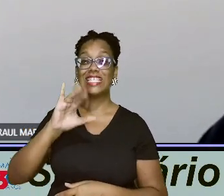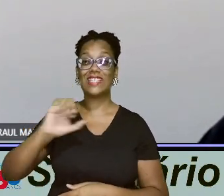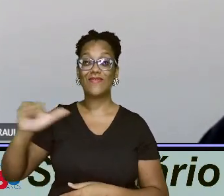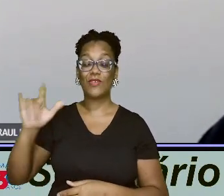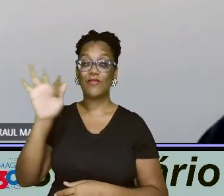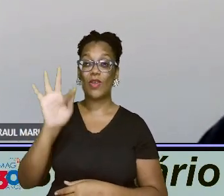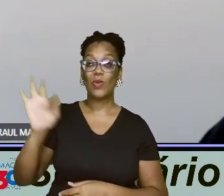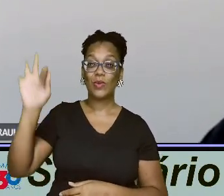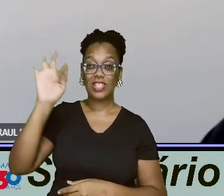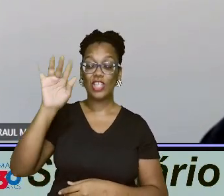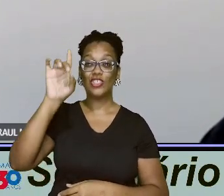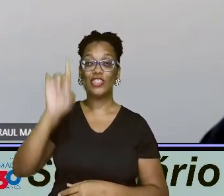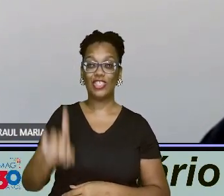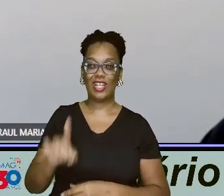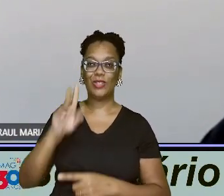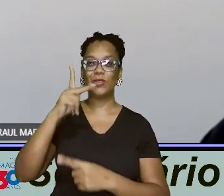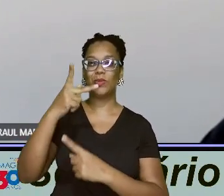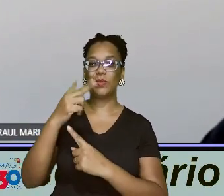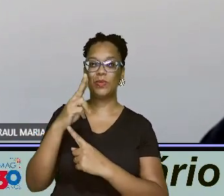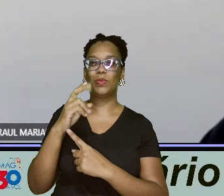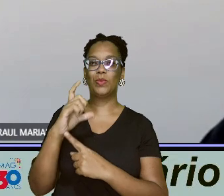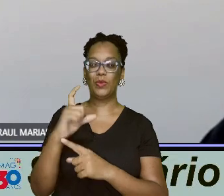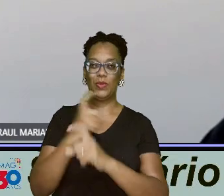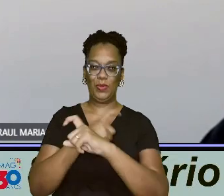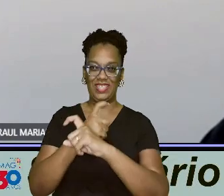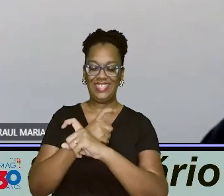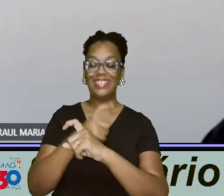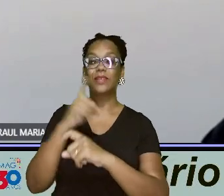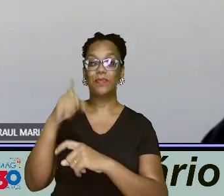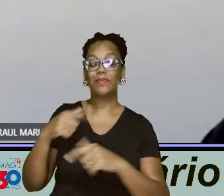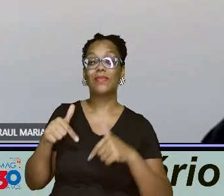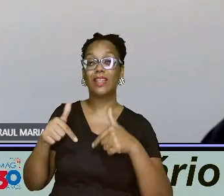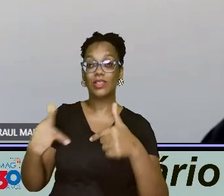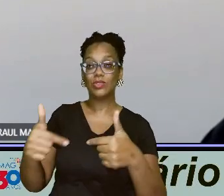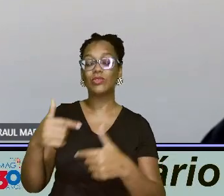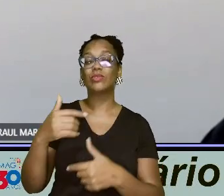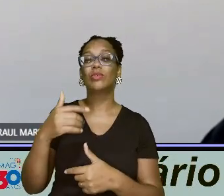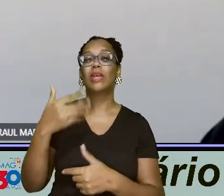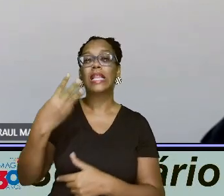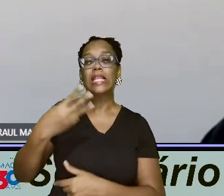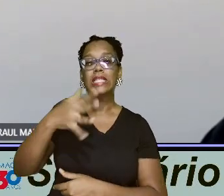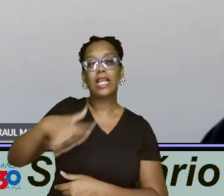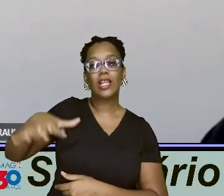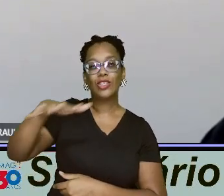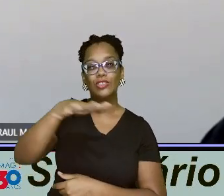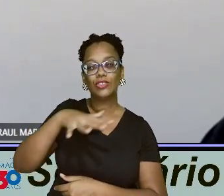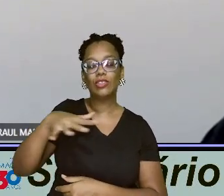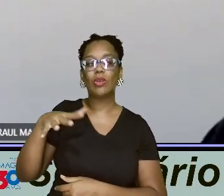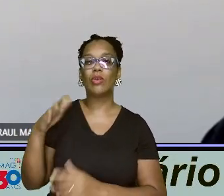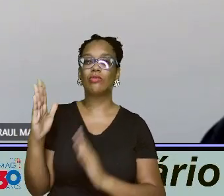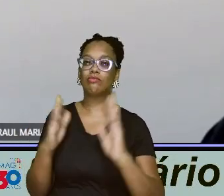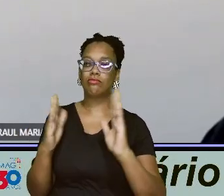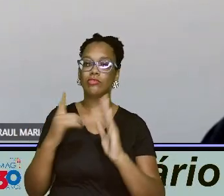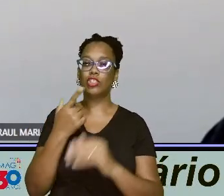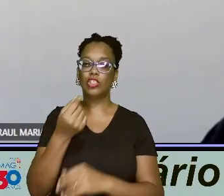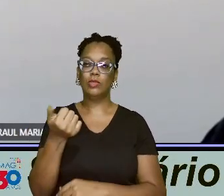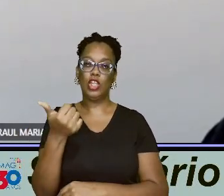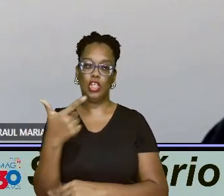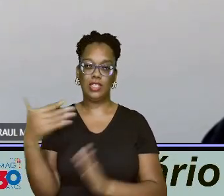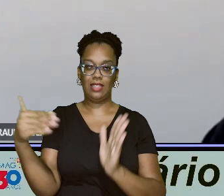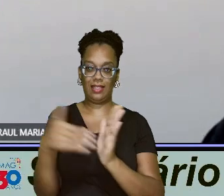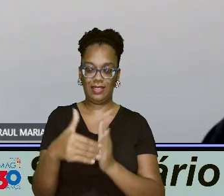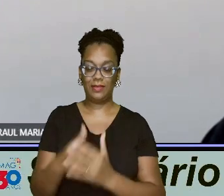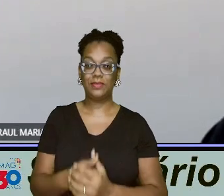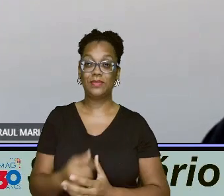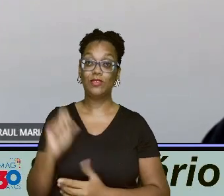PUC. Atuou como juiz auxiliar da Corregedoria da Terceira Região no biênio encerrado em 2012, foi diretor-presidente